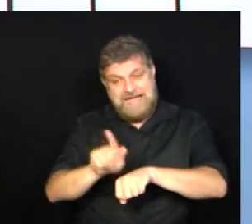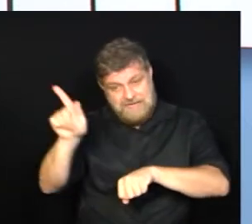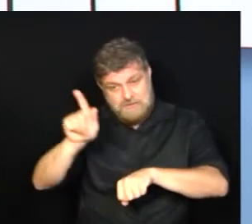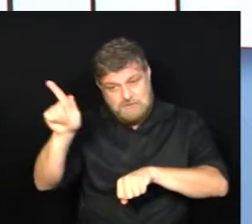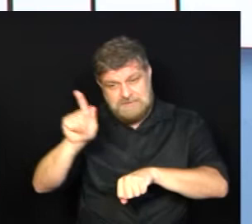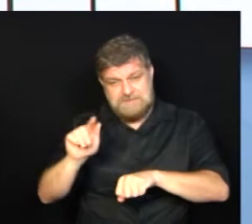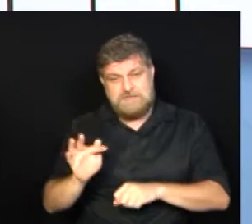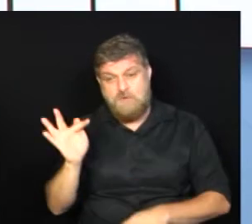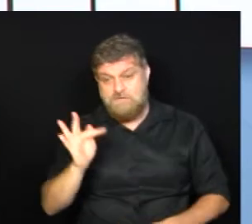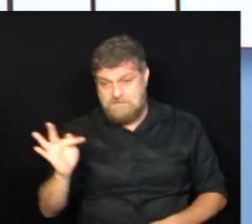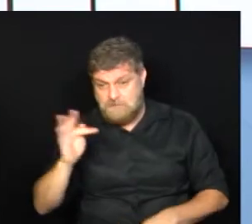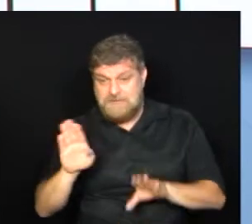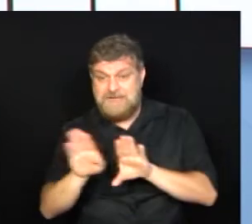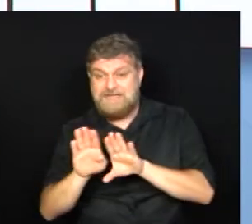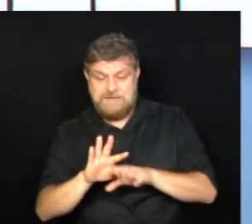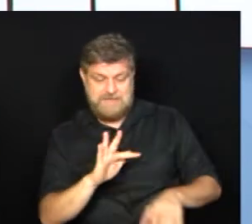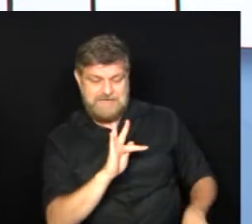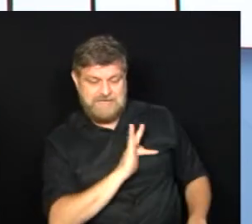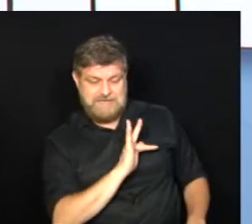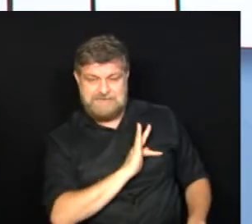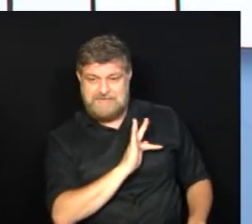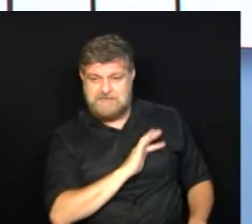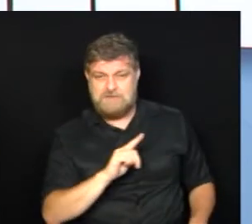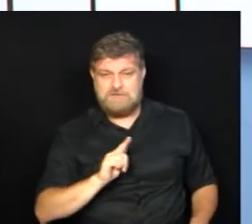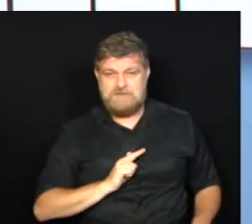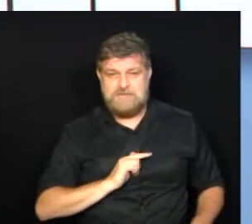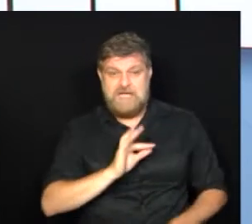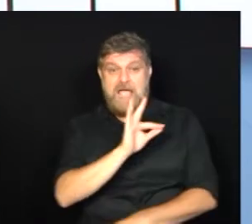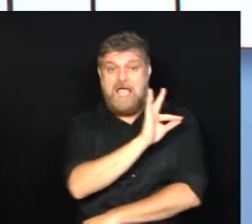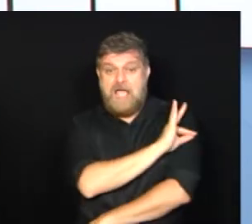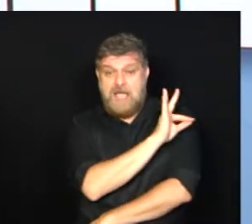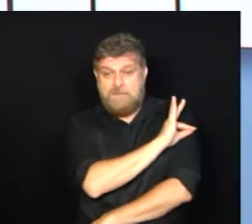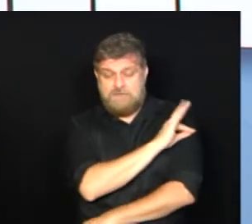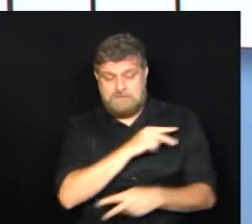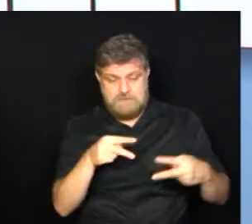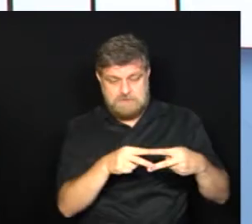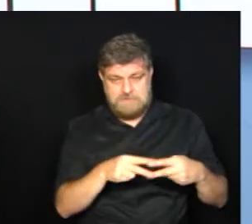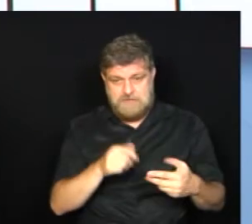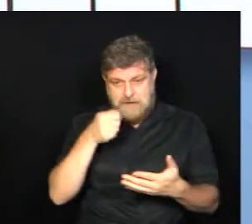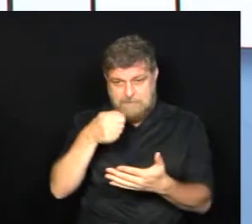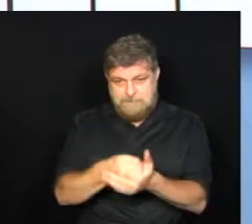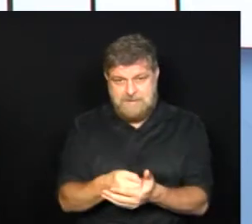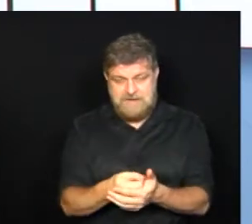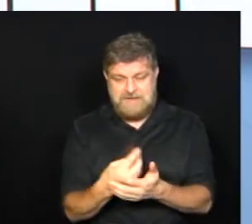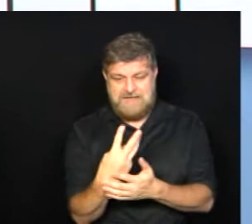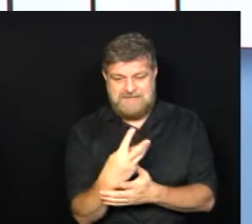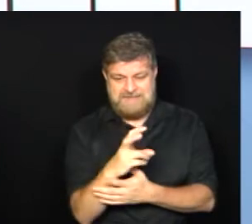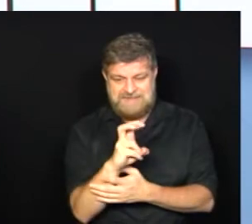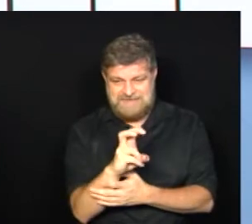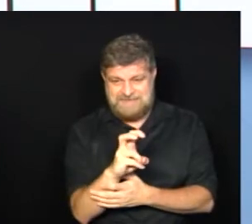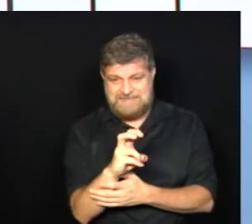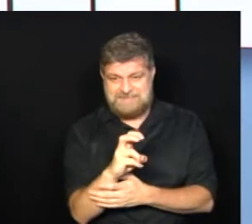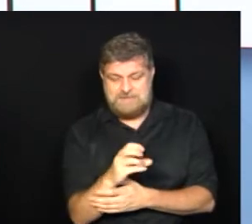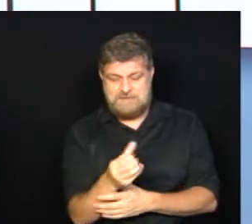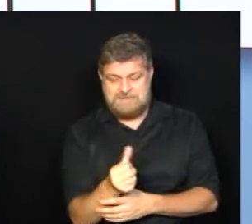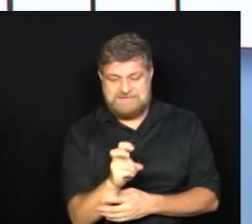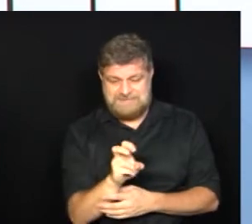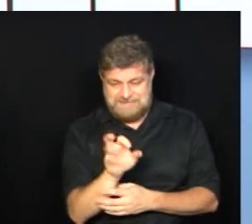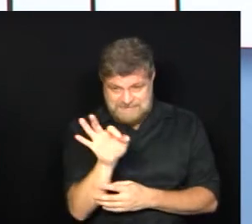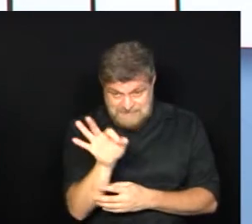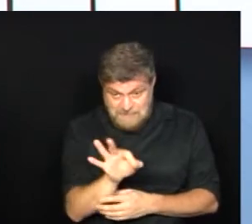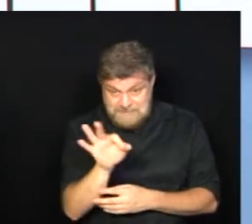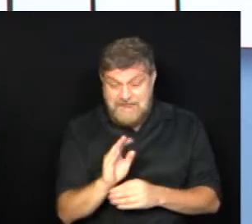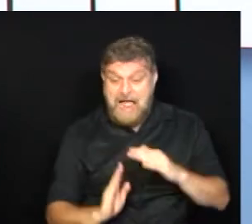também técnicos. Podem ser pagos, aí a prefeitura paga 35%, 65% e até 100%